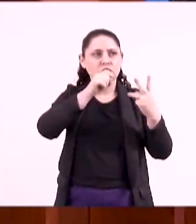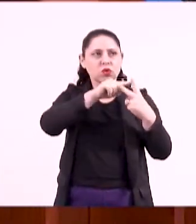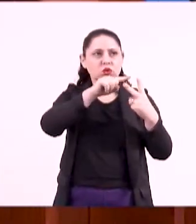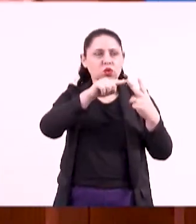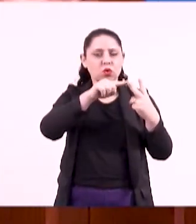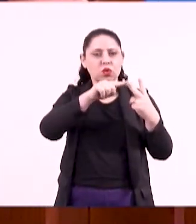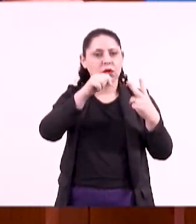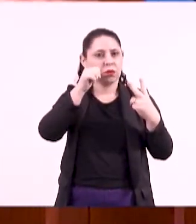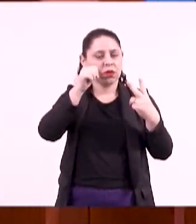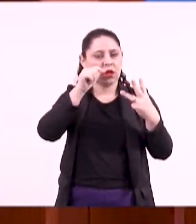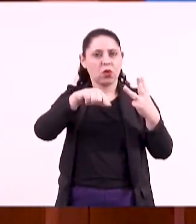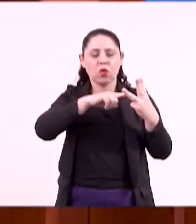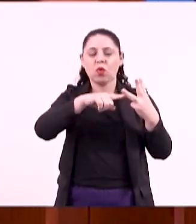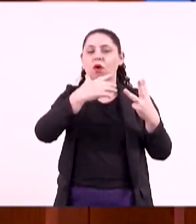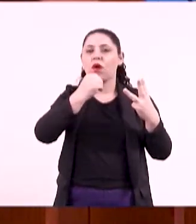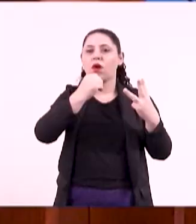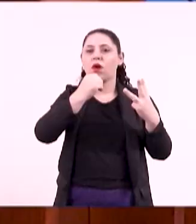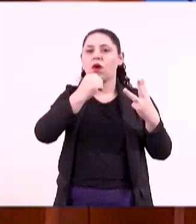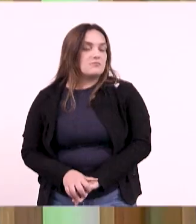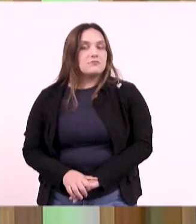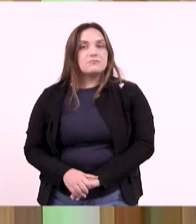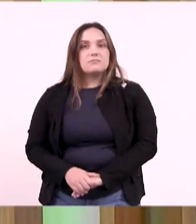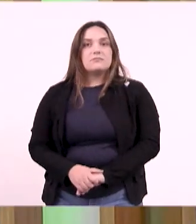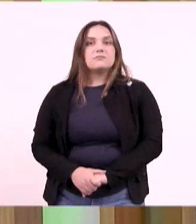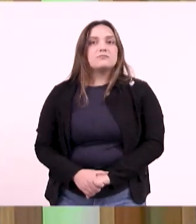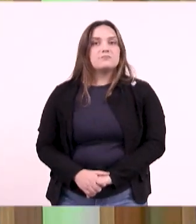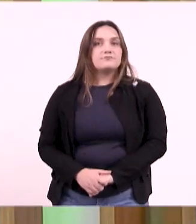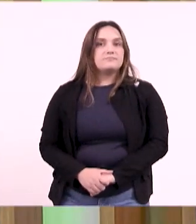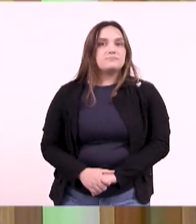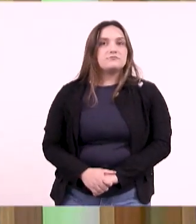senadoras e um senador, calados.